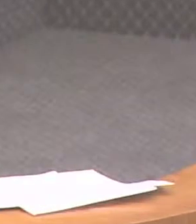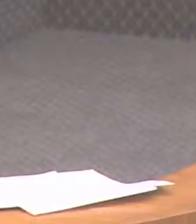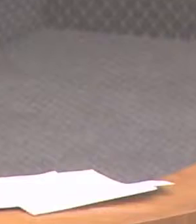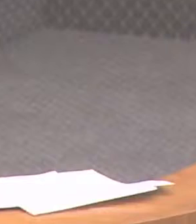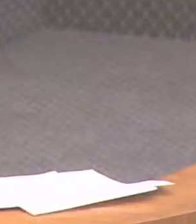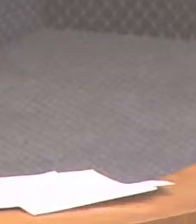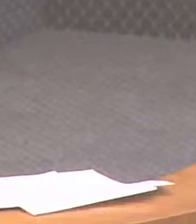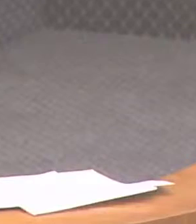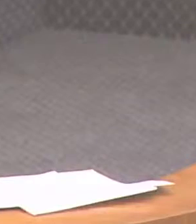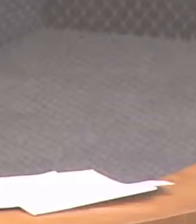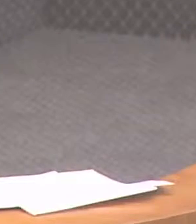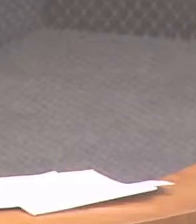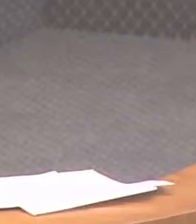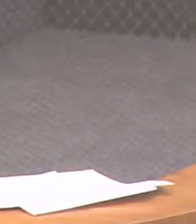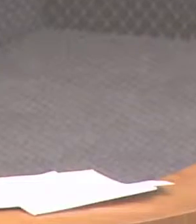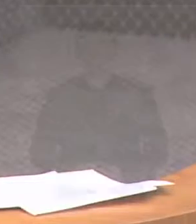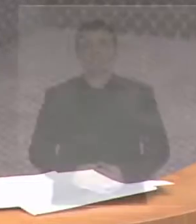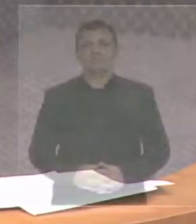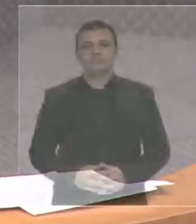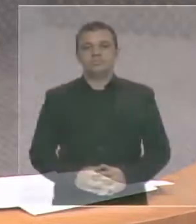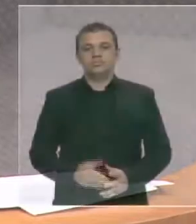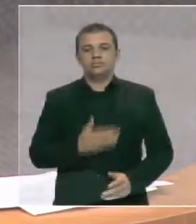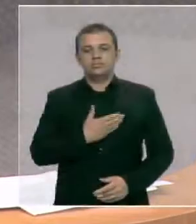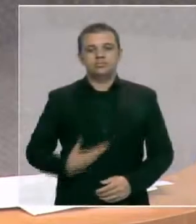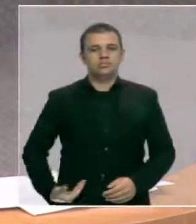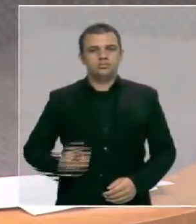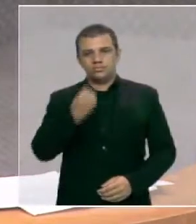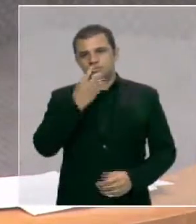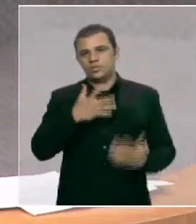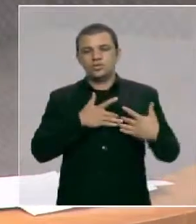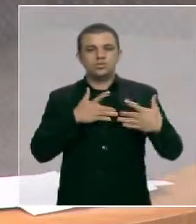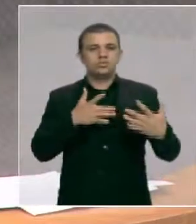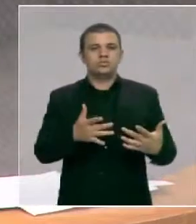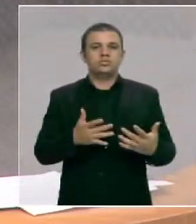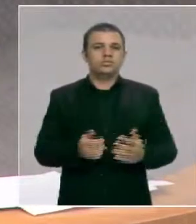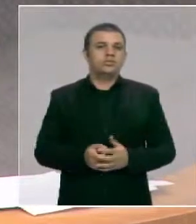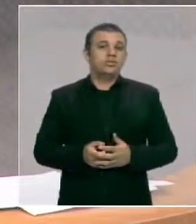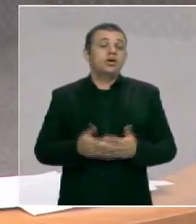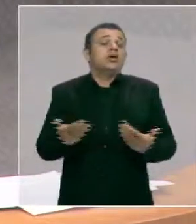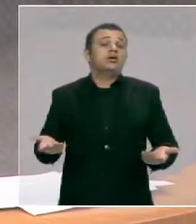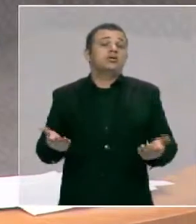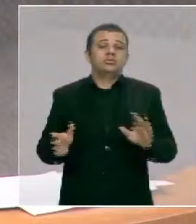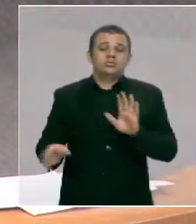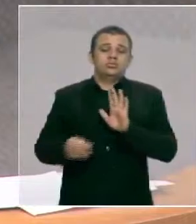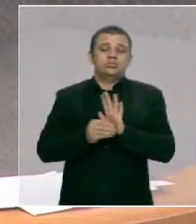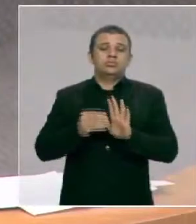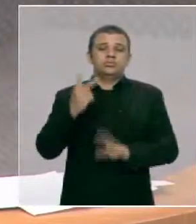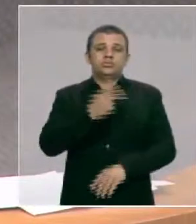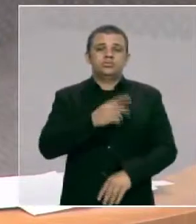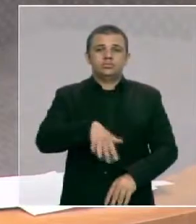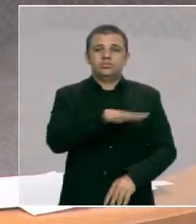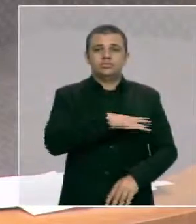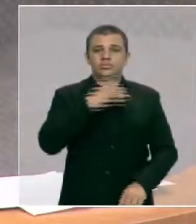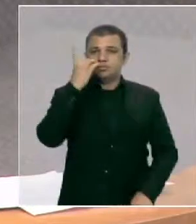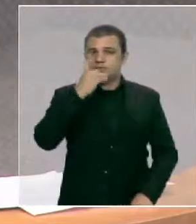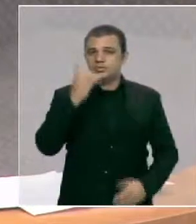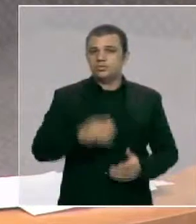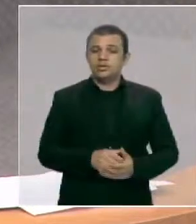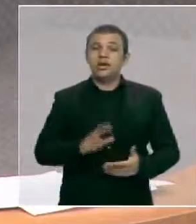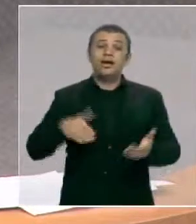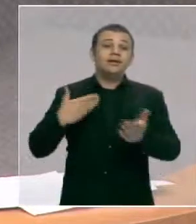Até quando Vossas Excelências vão ficar nessa pedilança para o governo?